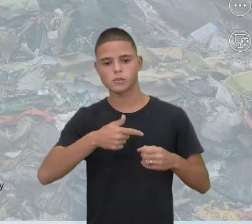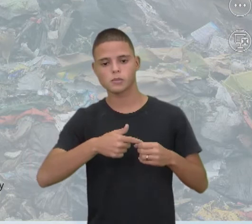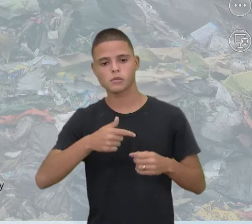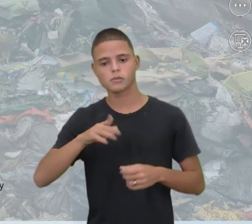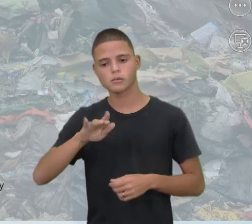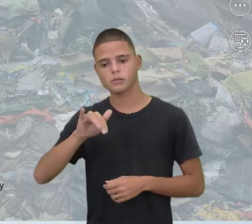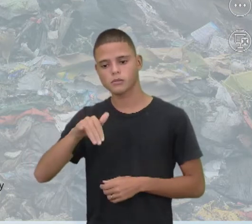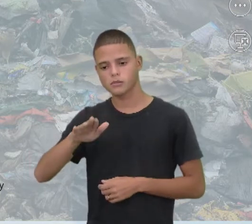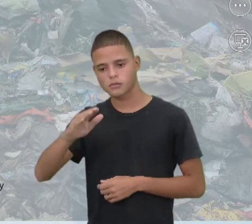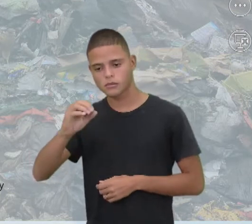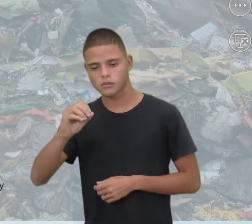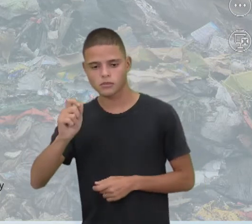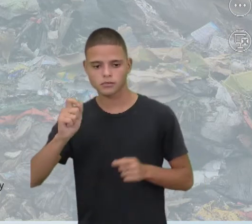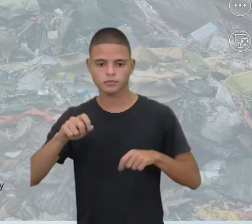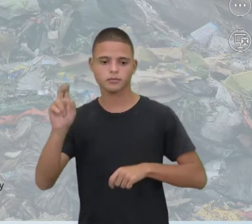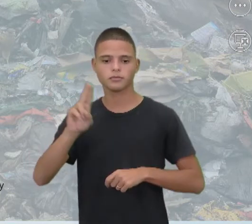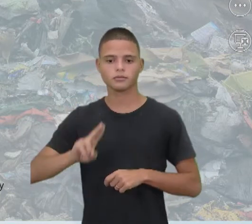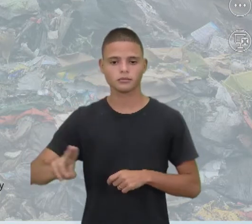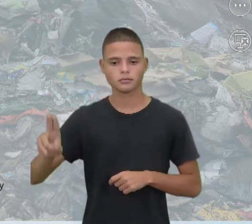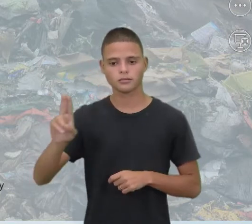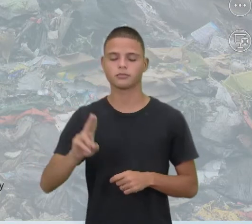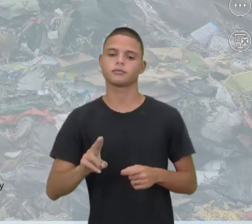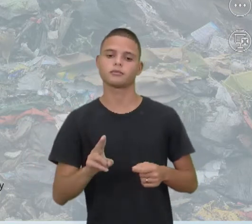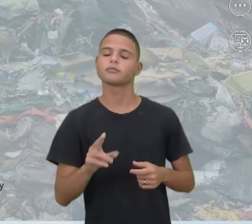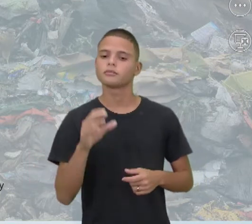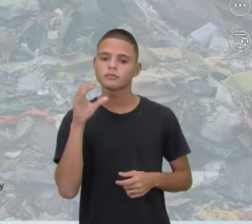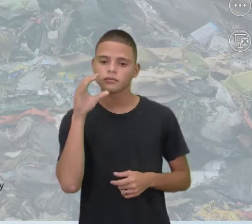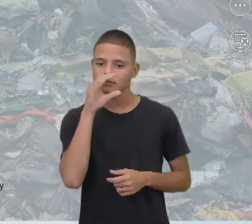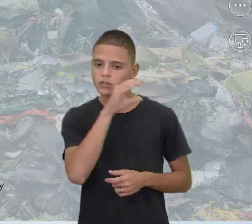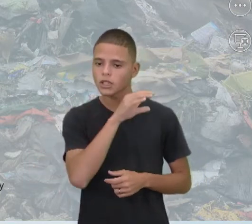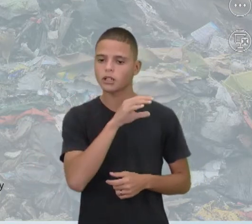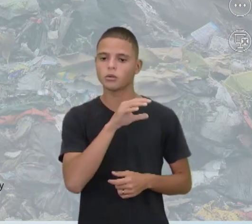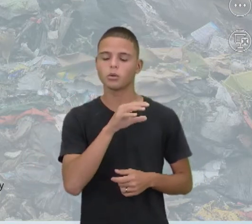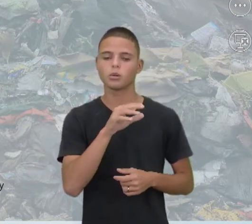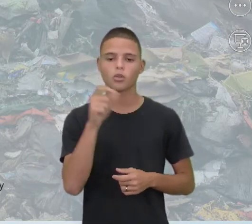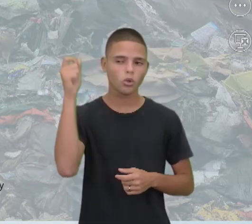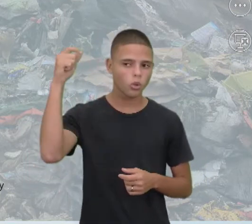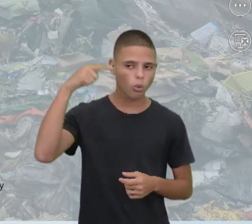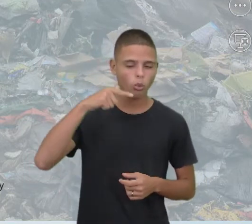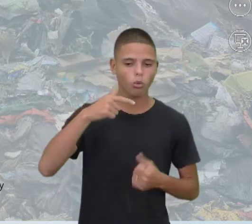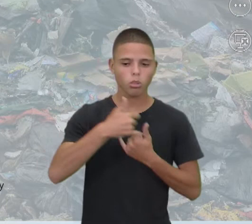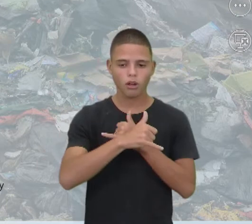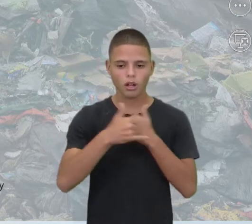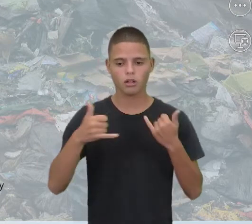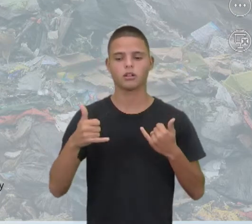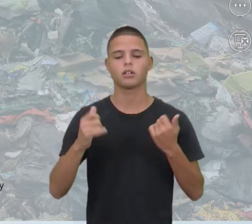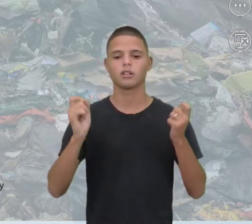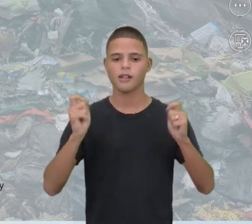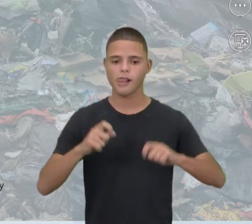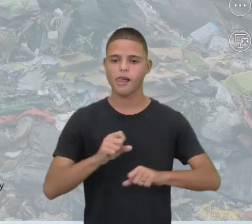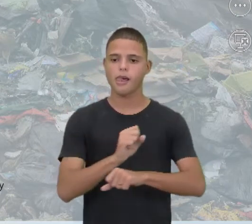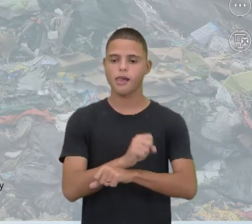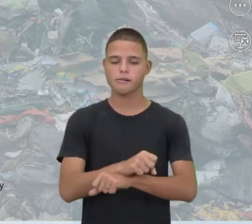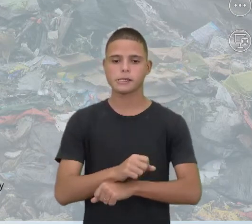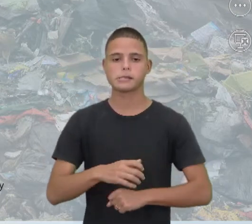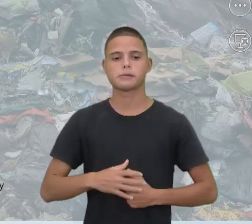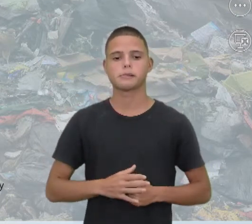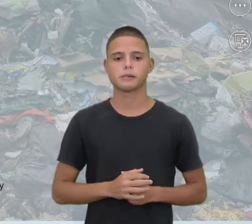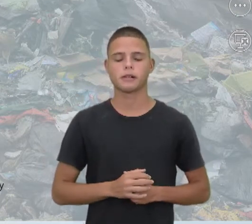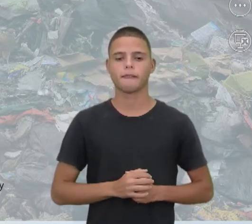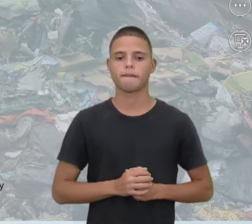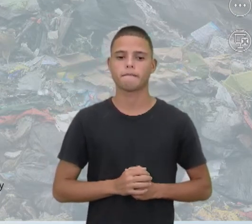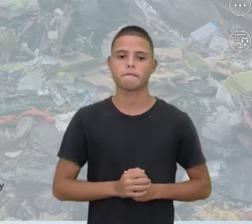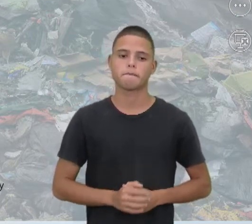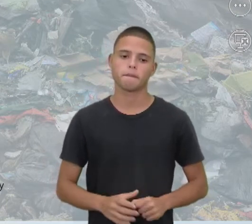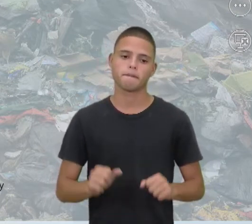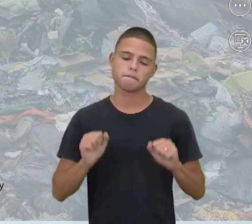também é possível fazer essa utilização energética e fazer aí tanto, né, ter origem. E esses resíduos